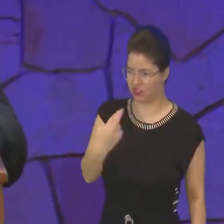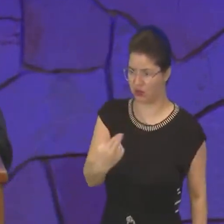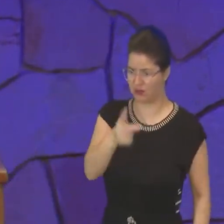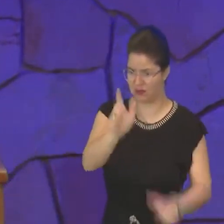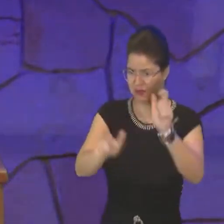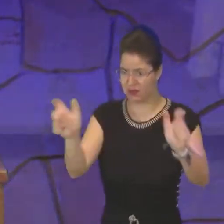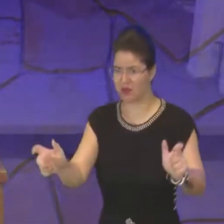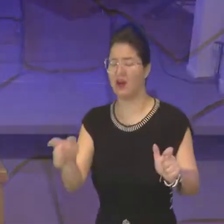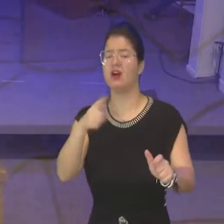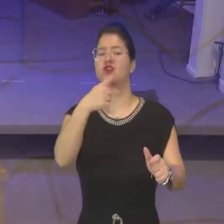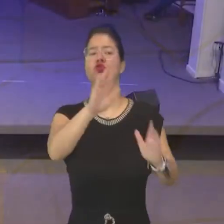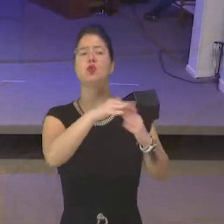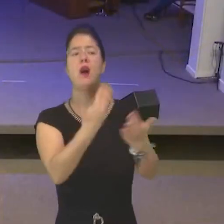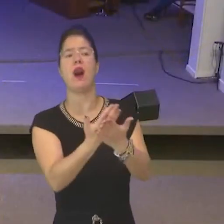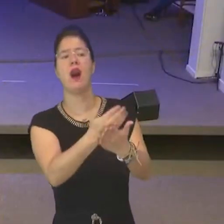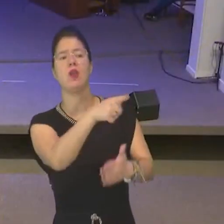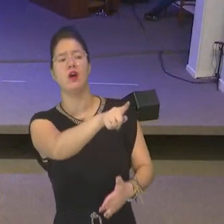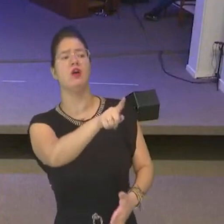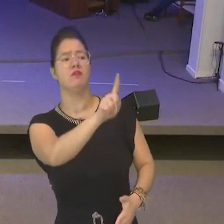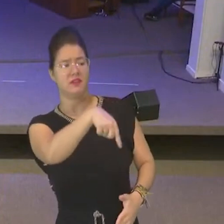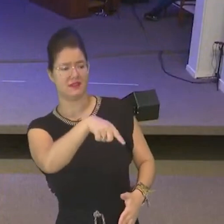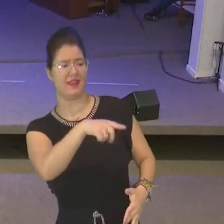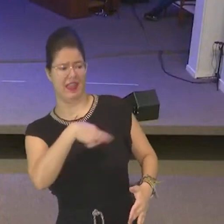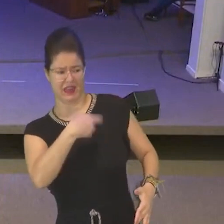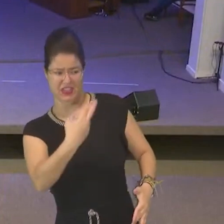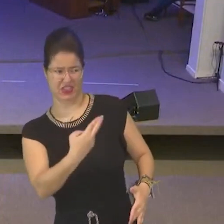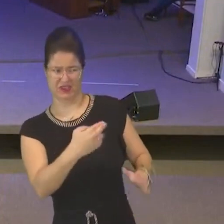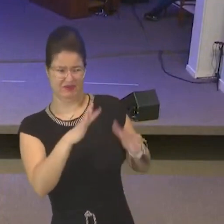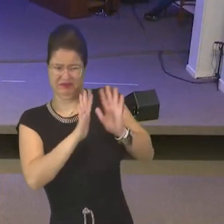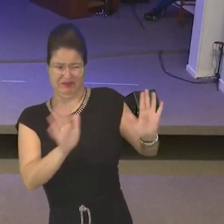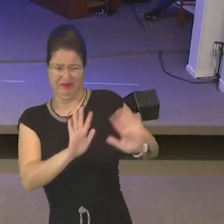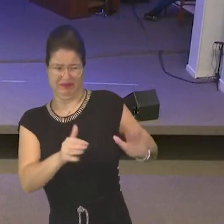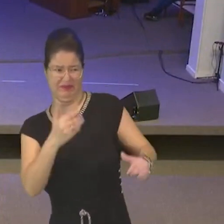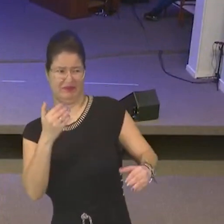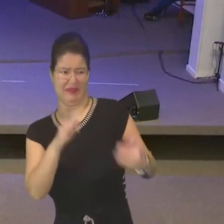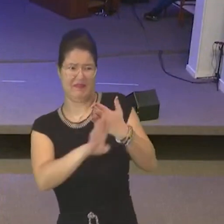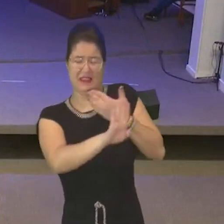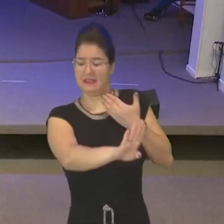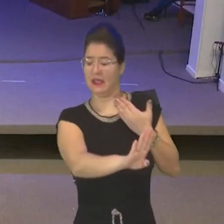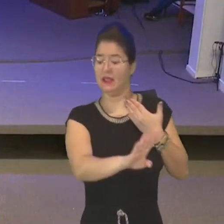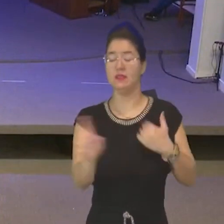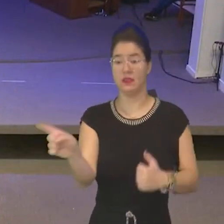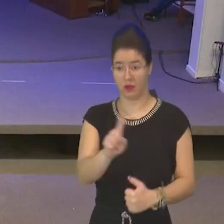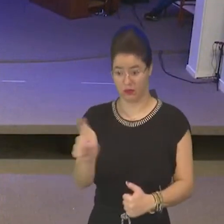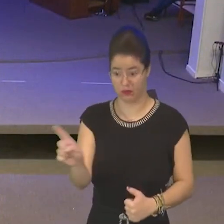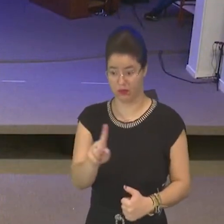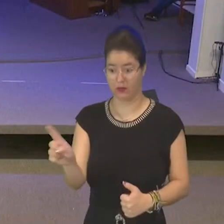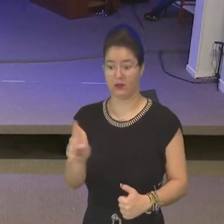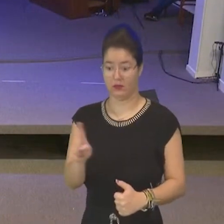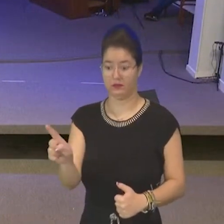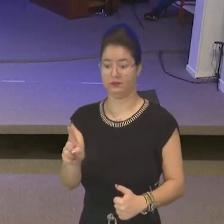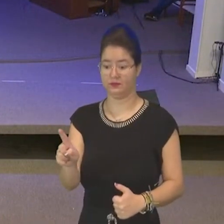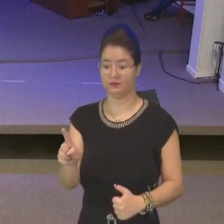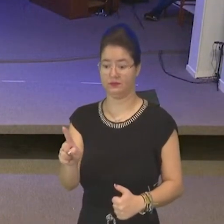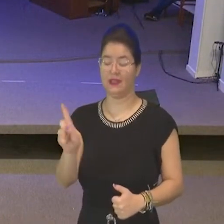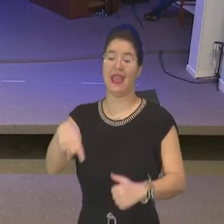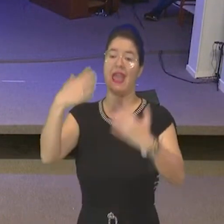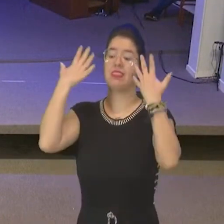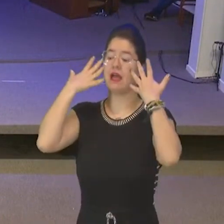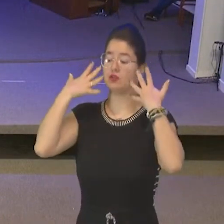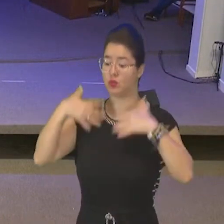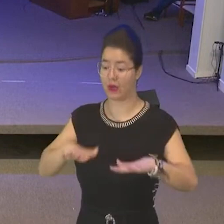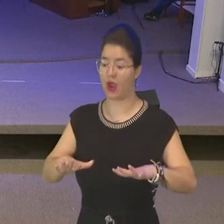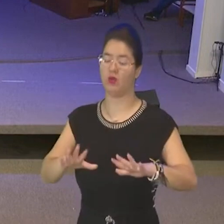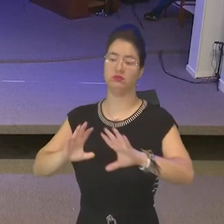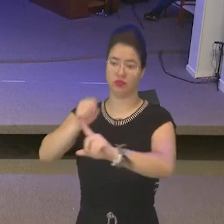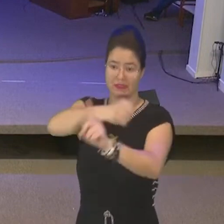assim, você é desse jeito, você é daquele jeito, eu não vou me envolver com você. Não, as coisas, elas acontecem de uma maneira muito natural. E